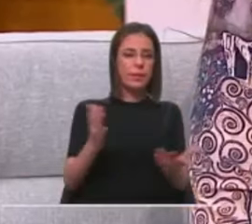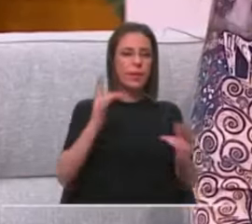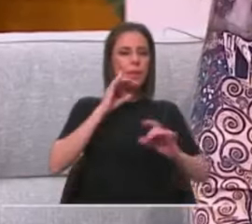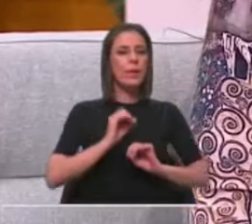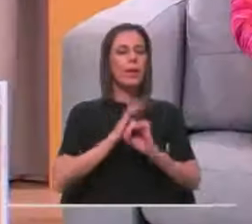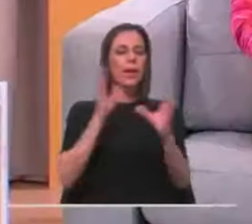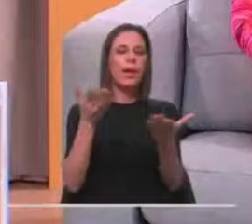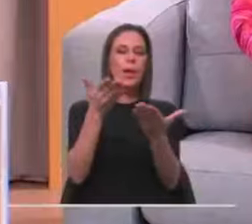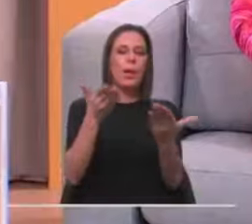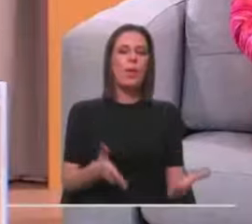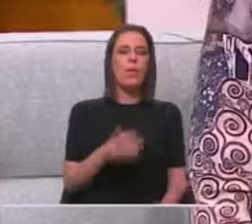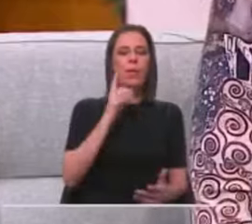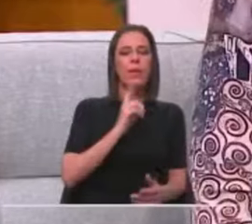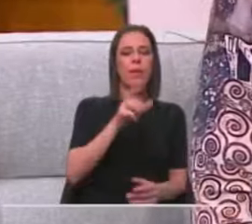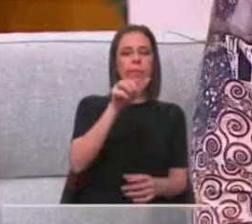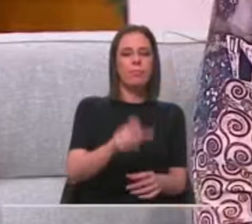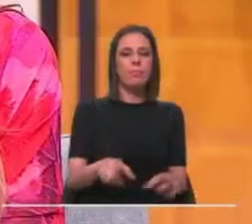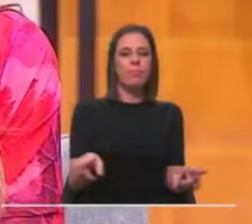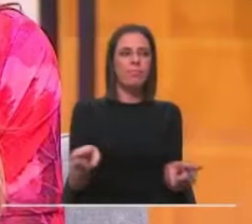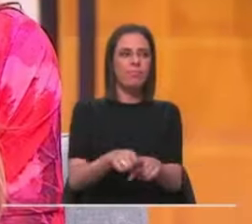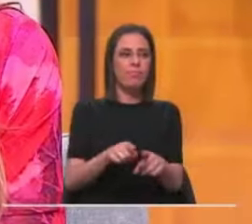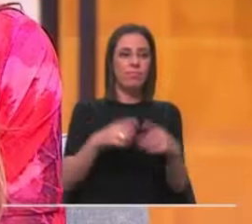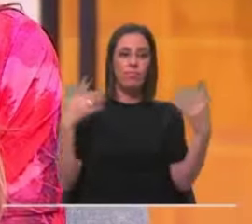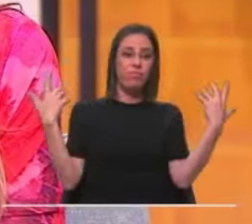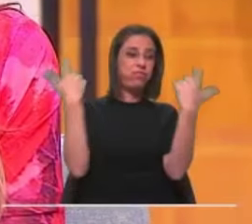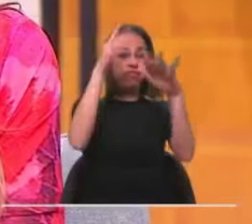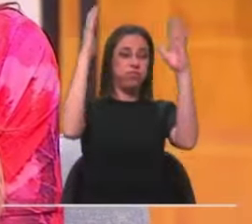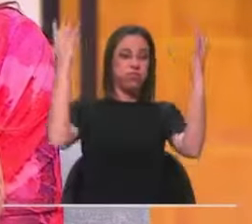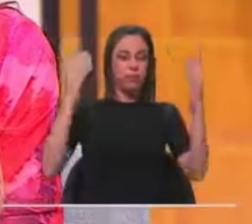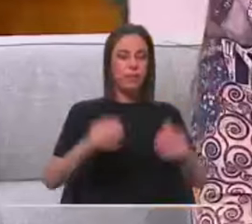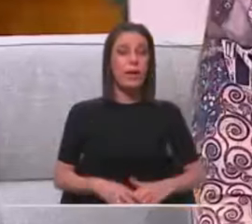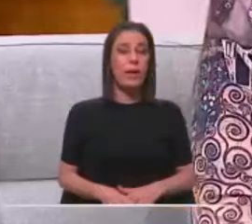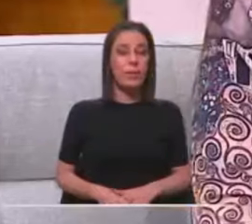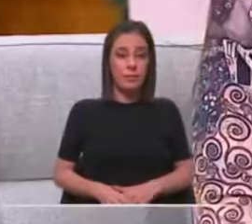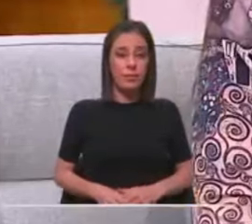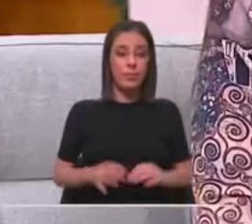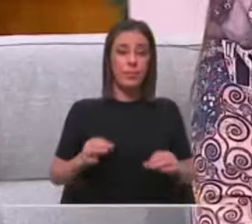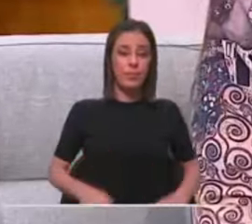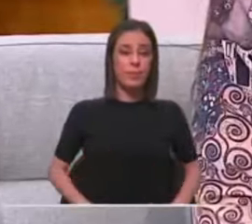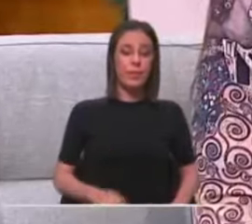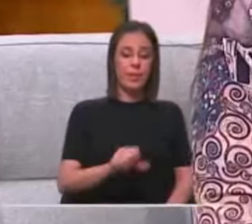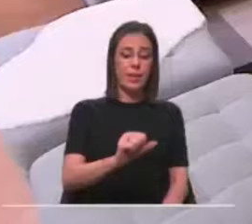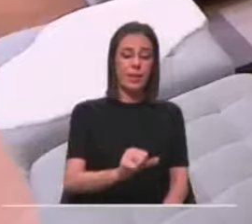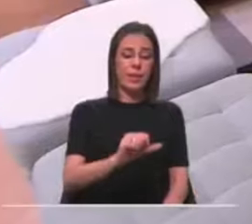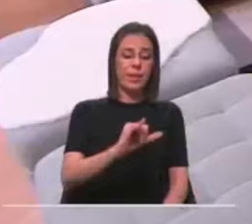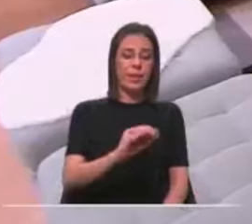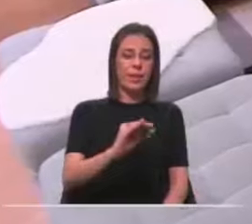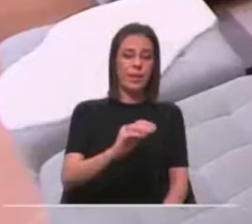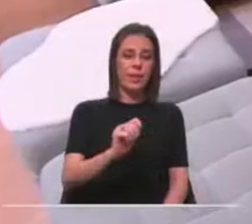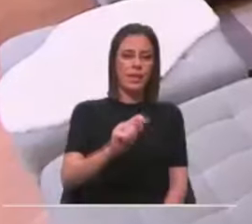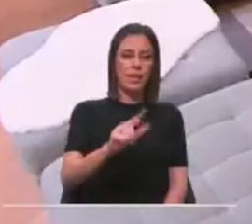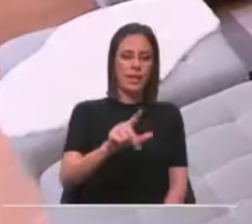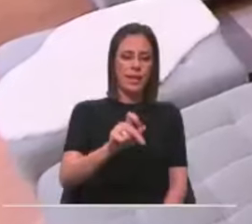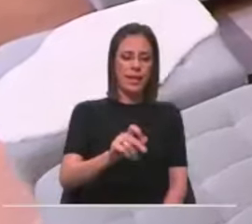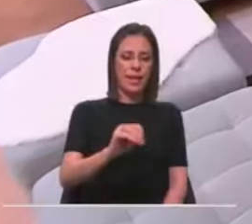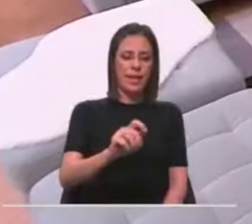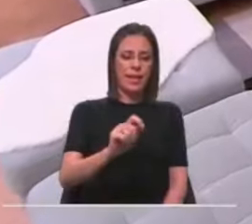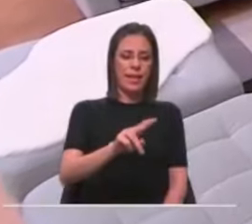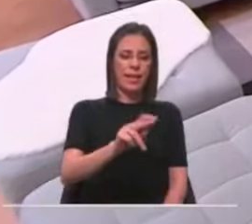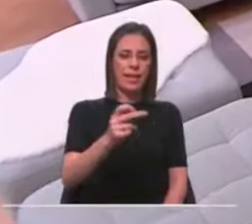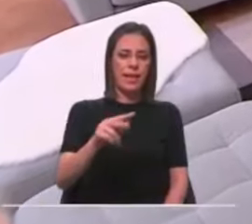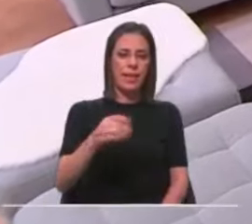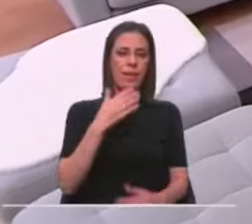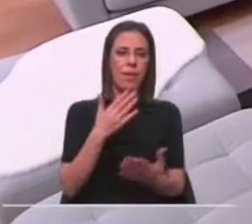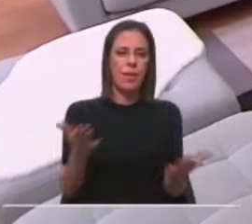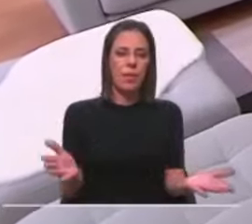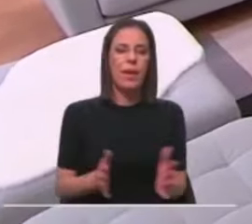claro, convidámos aqui aquela que foi chamada de Furacão. É, mesmo, já. Gisela Serrano. Obrigada.